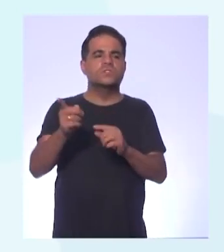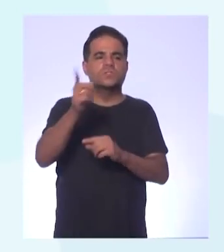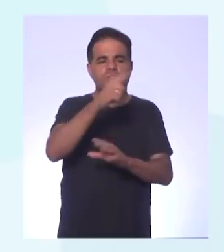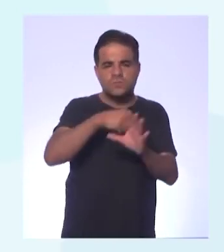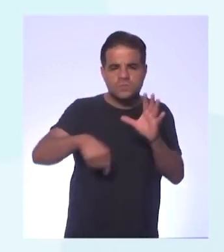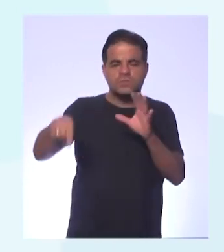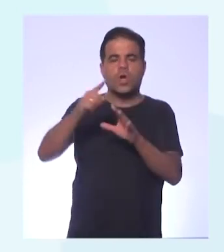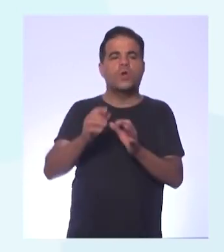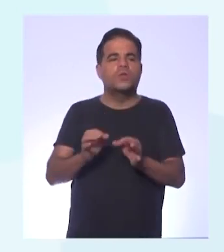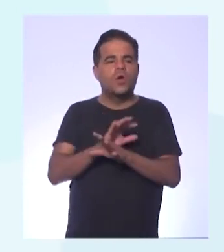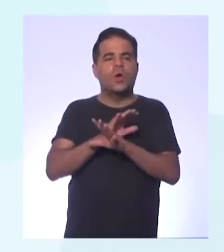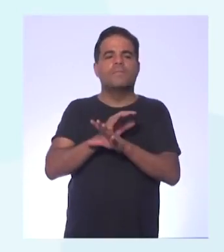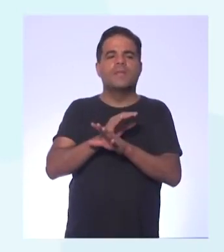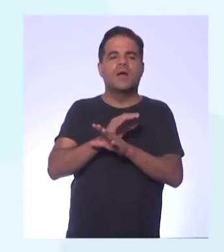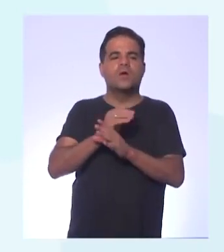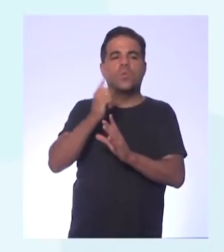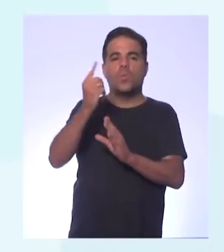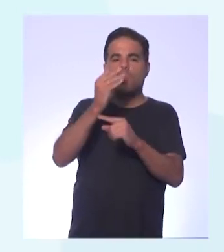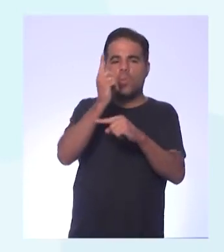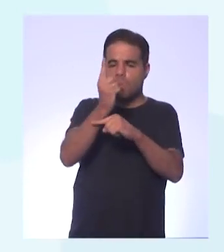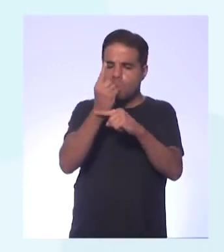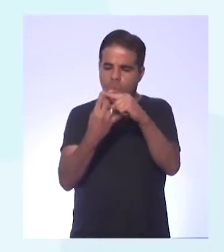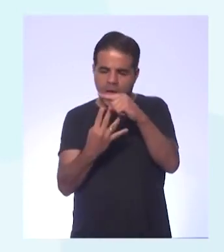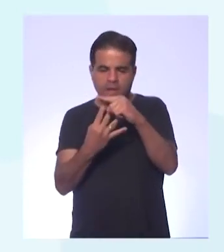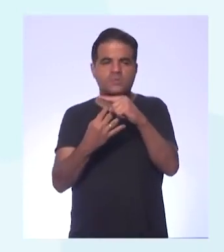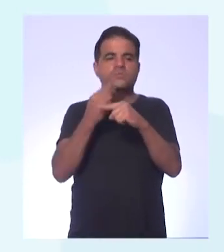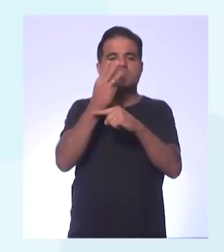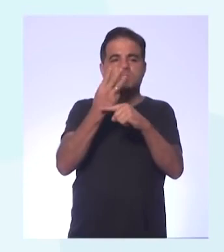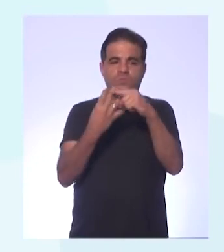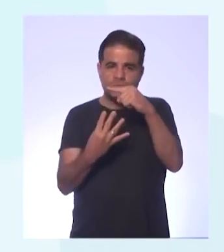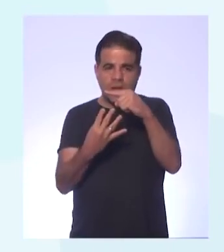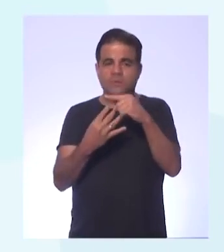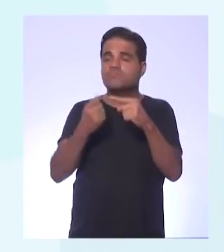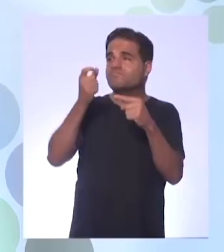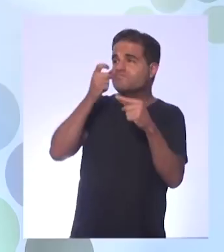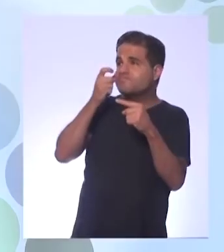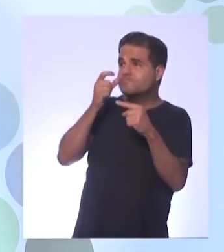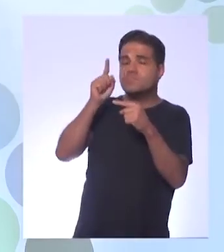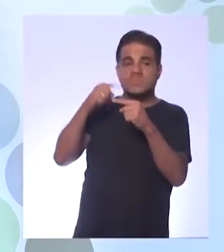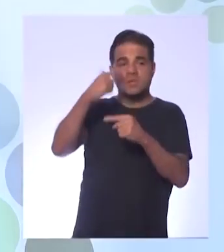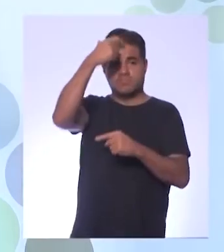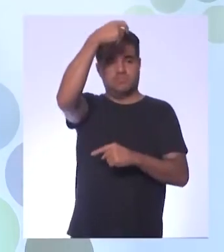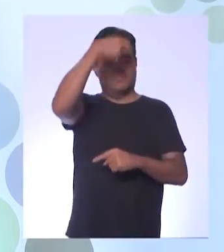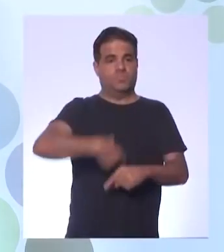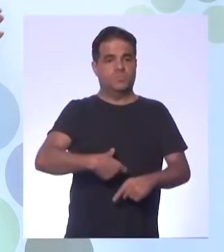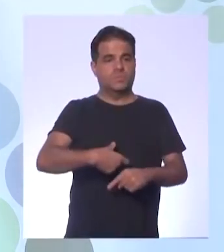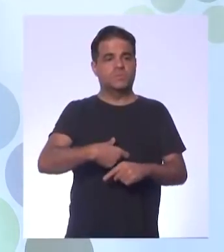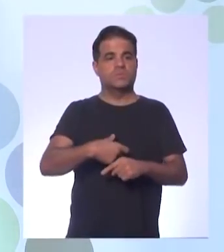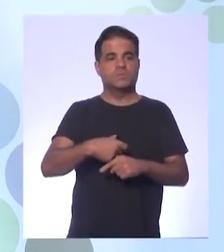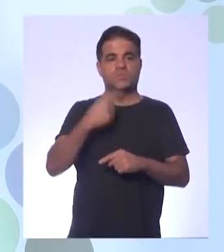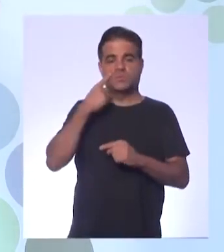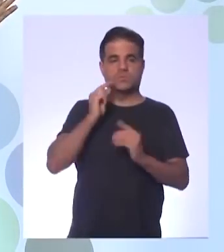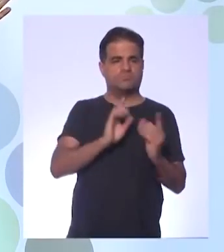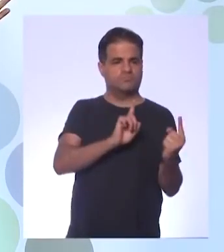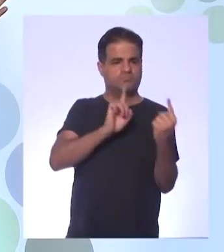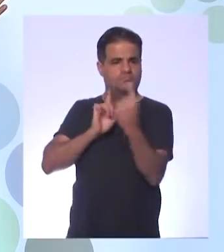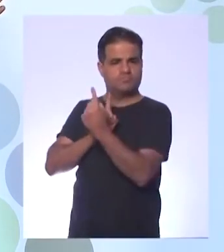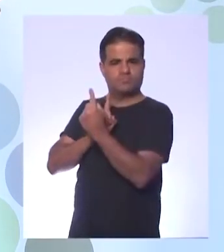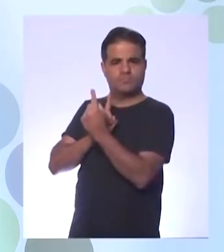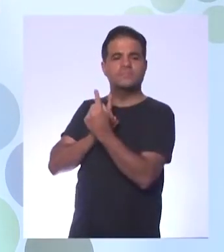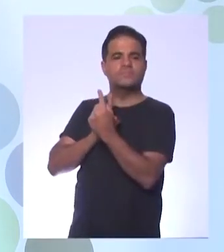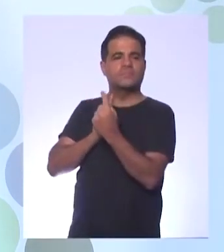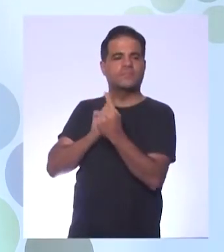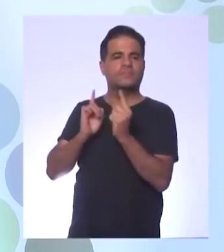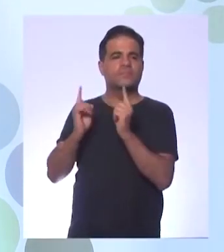de meia volta, de 1/4 de volta e de 3/4 de volta. Então, eu quero que vocês olhem aqui para mim a minha posição. Estou virada aqui de lado para o lado direito de